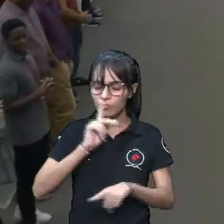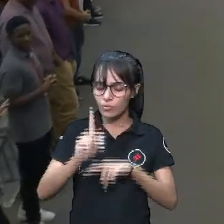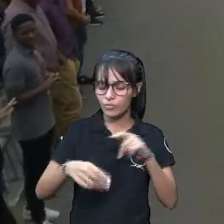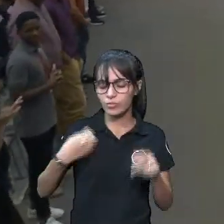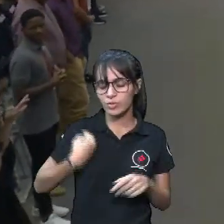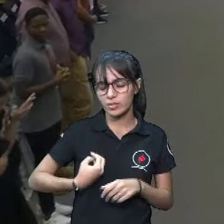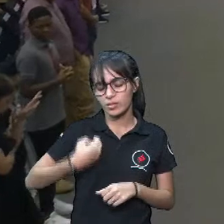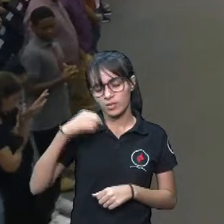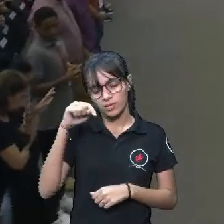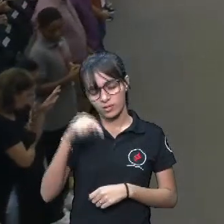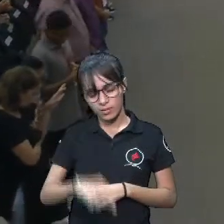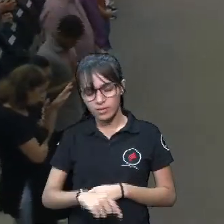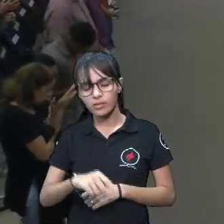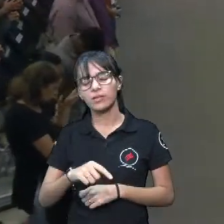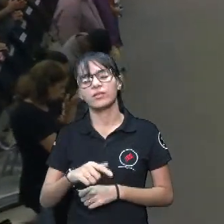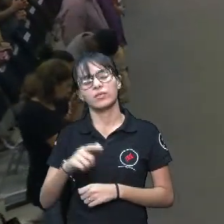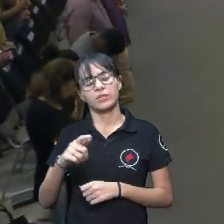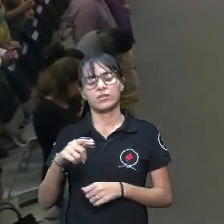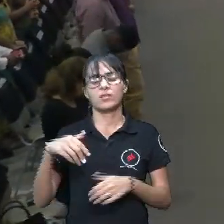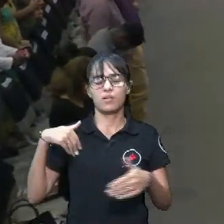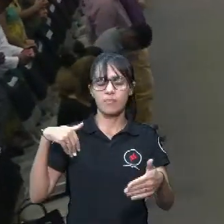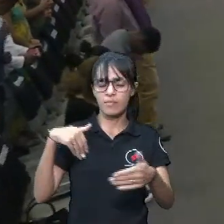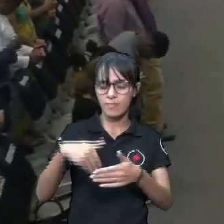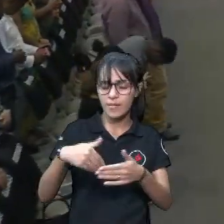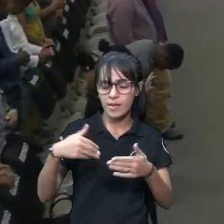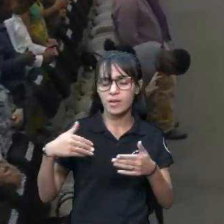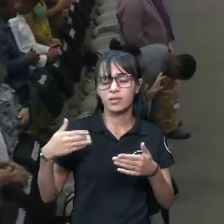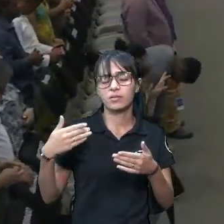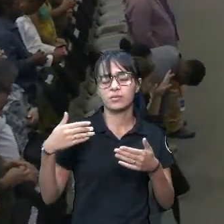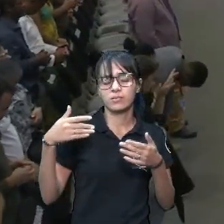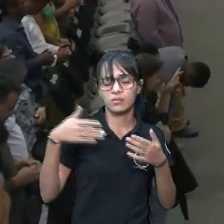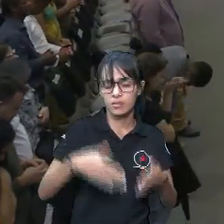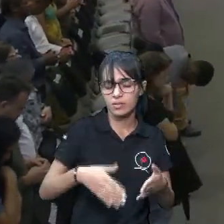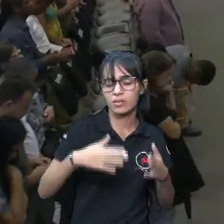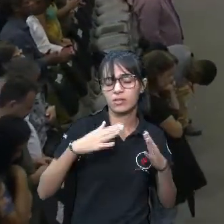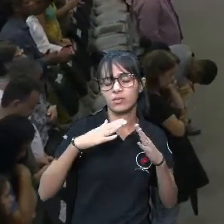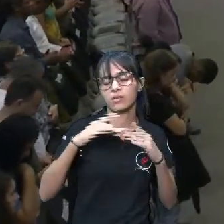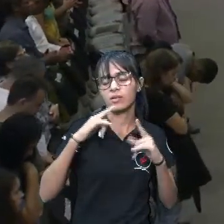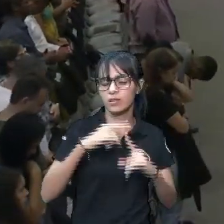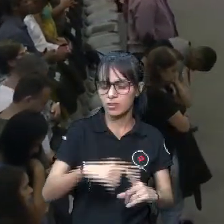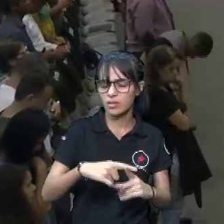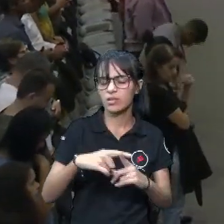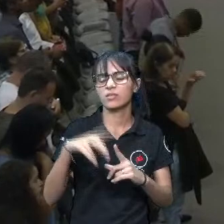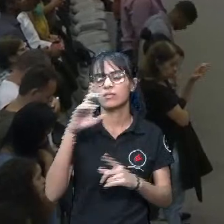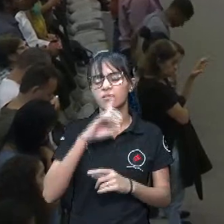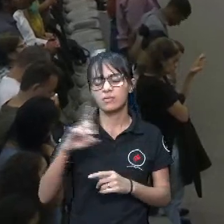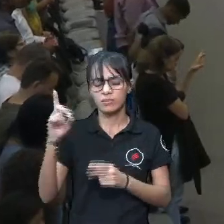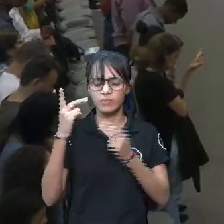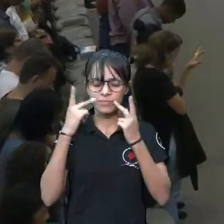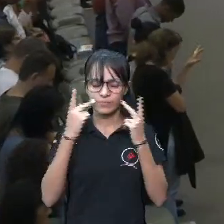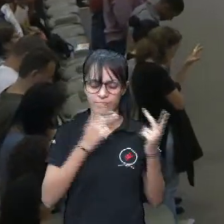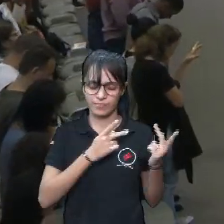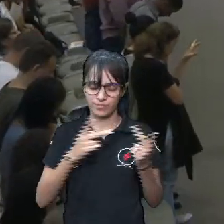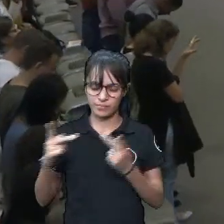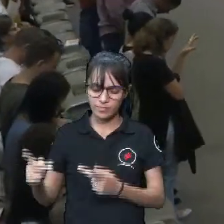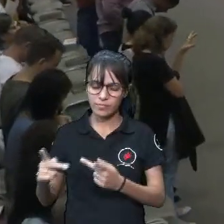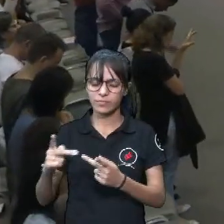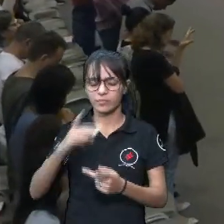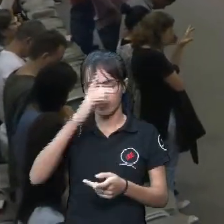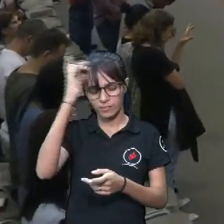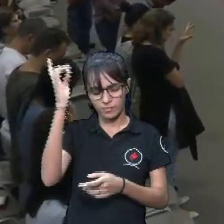aqui, os que estão a caminho da tua casa. Senhor, visita a tua igreja, derrama o teu